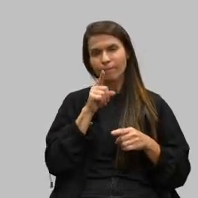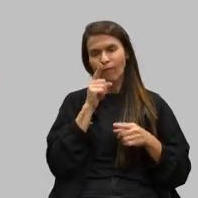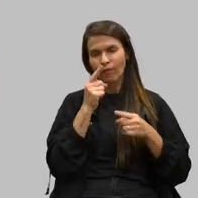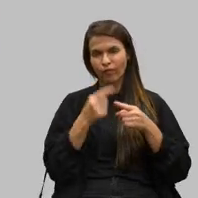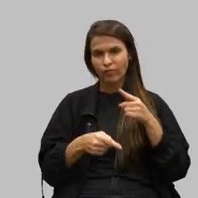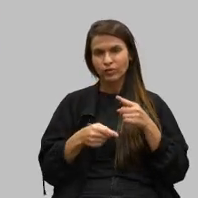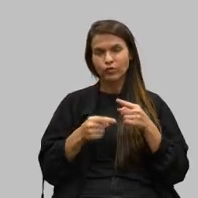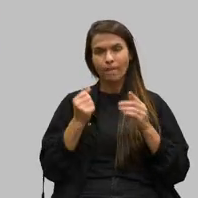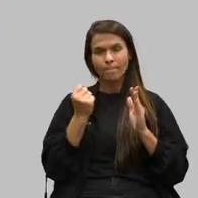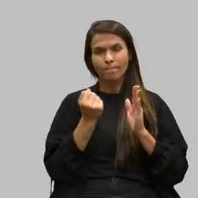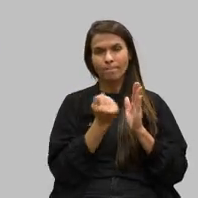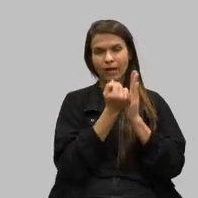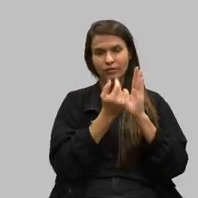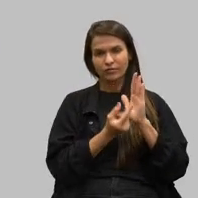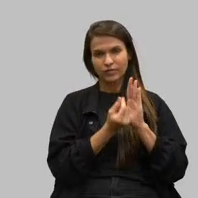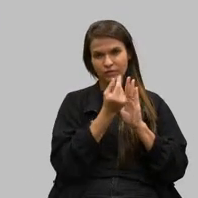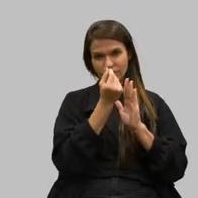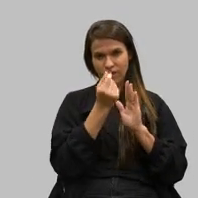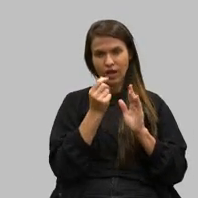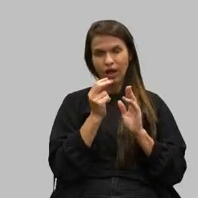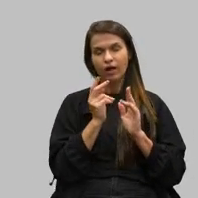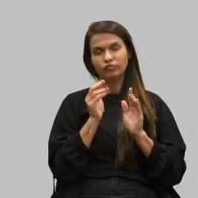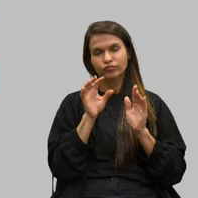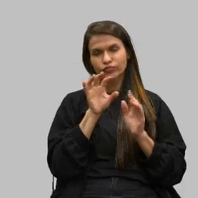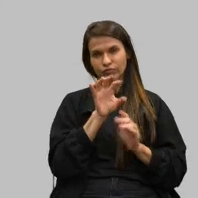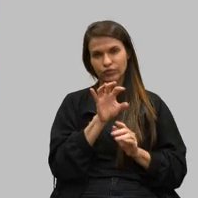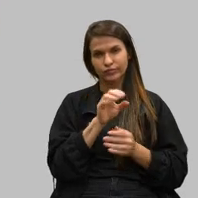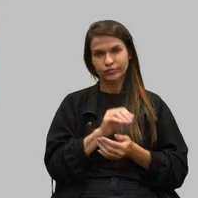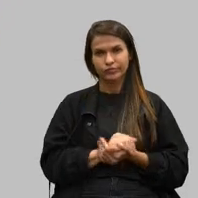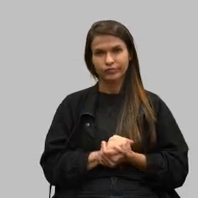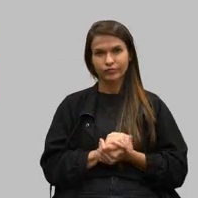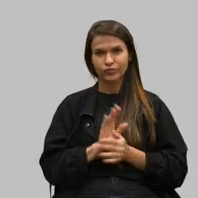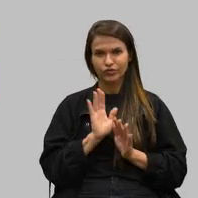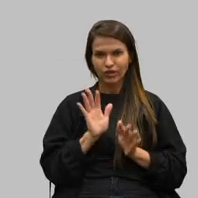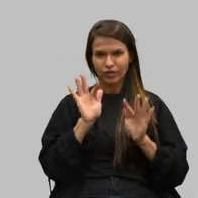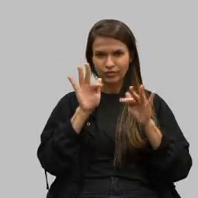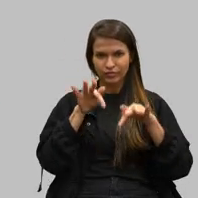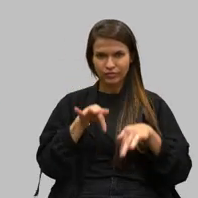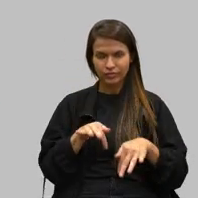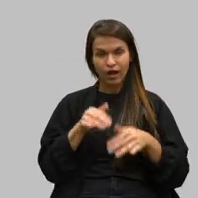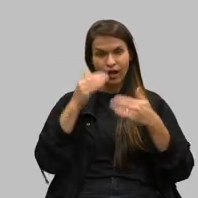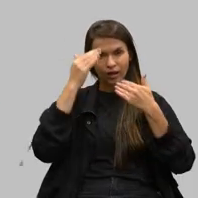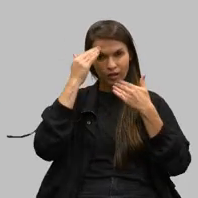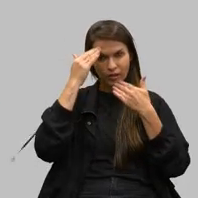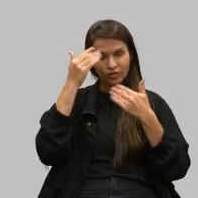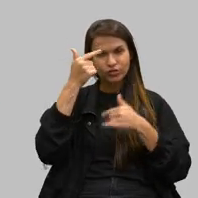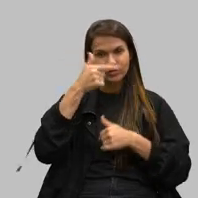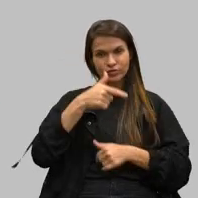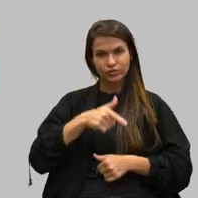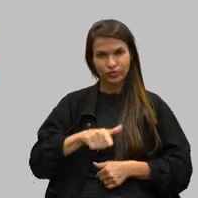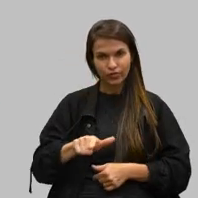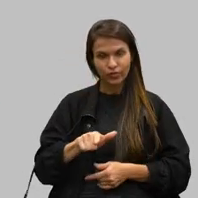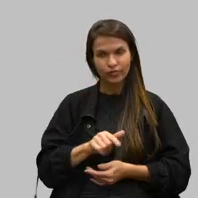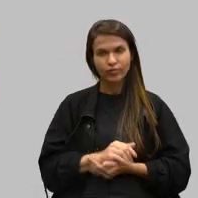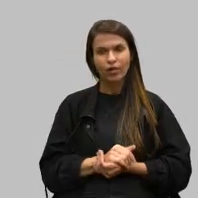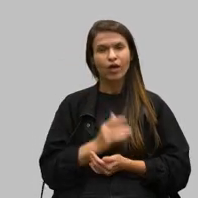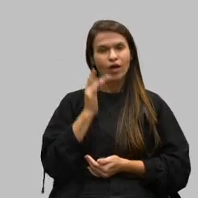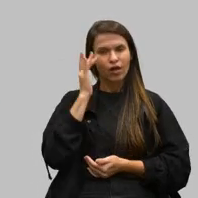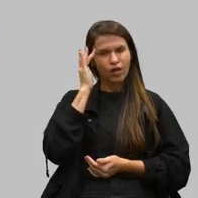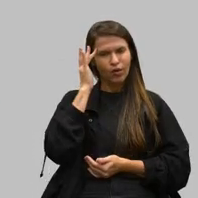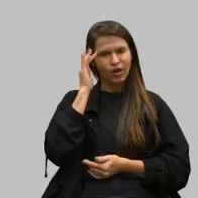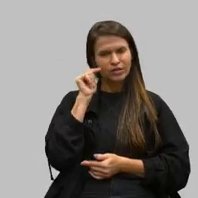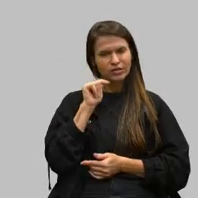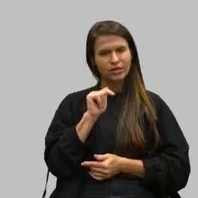financeiro em relação a isso. Então, terminando, já é para terminar? Então, agradecer mais uma vez, eu acho que essa foi